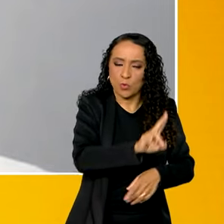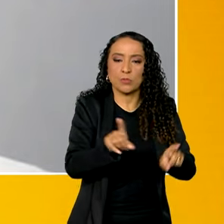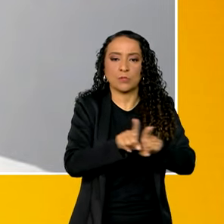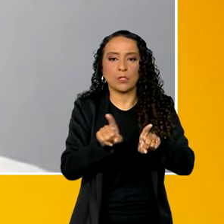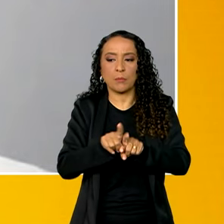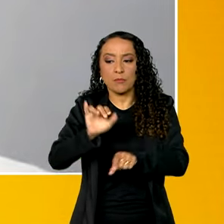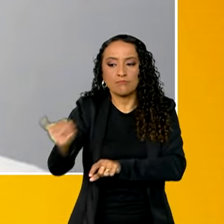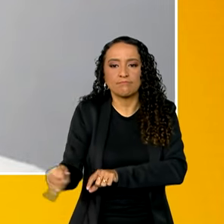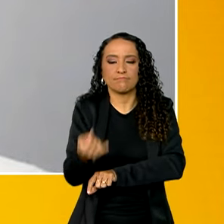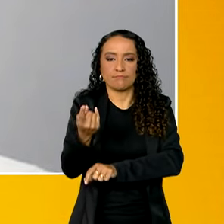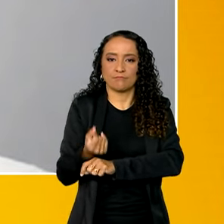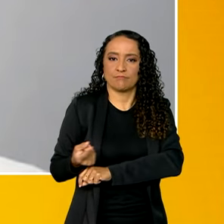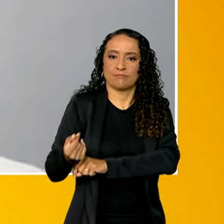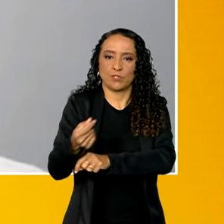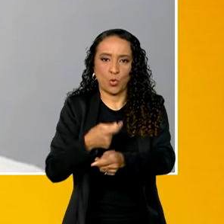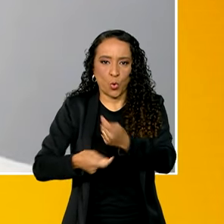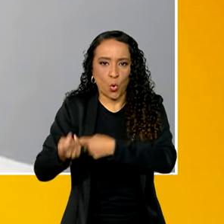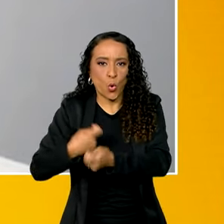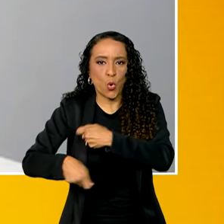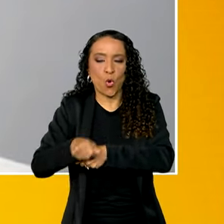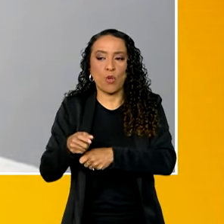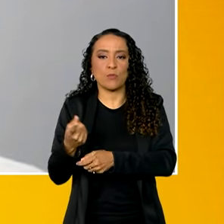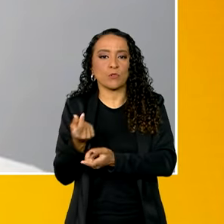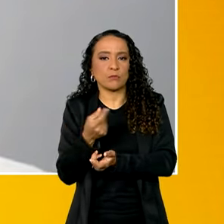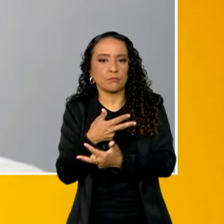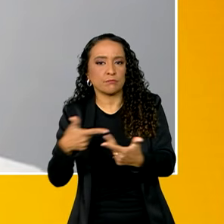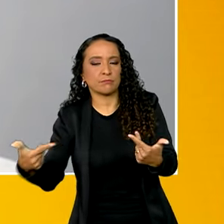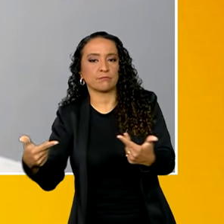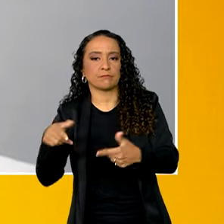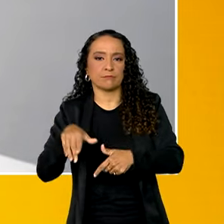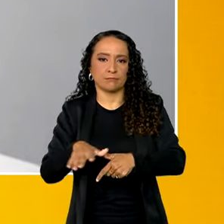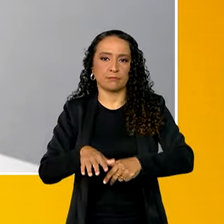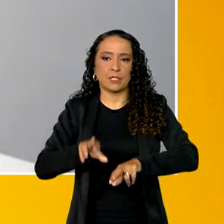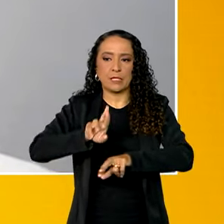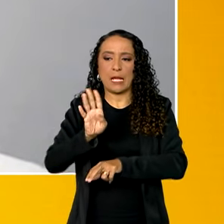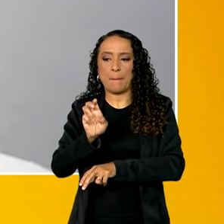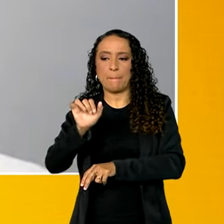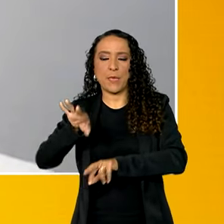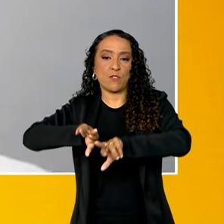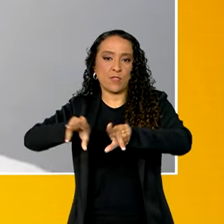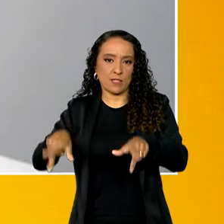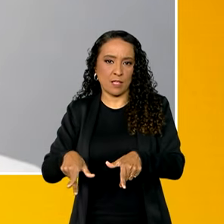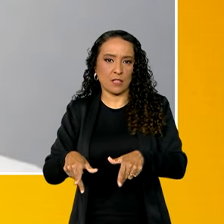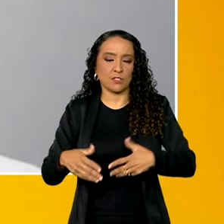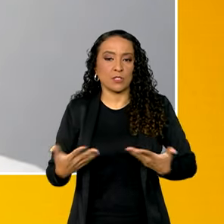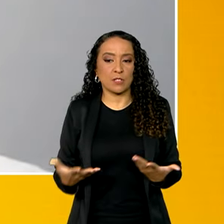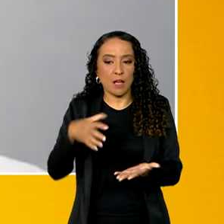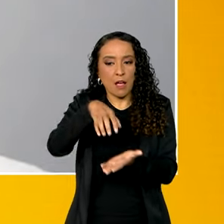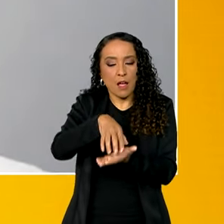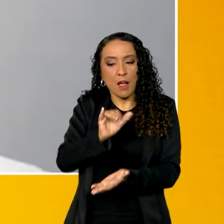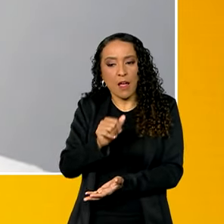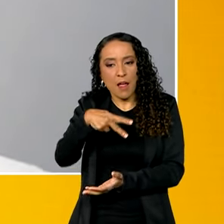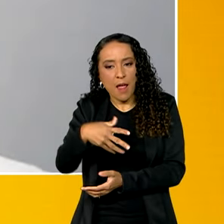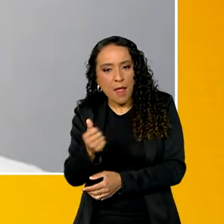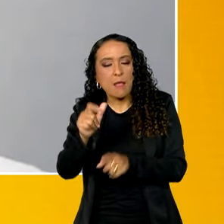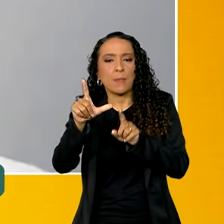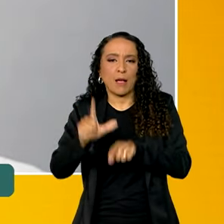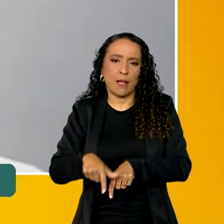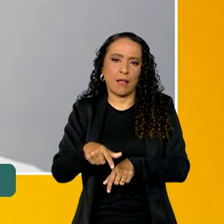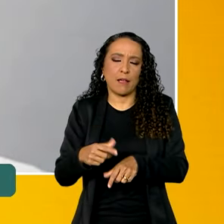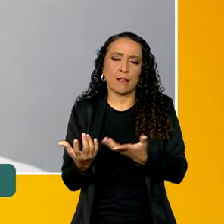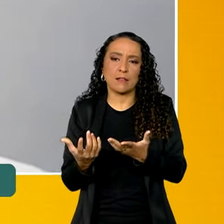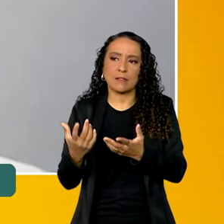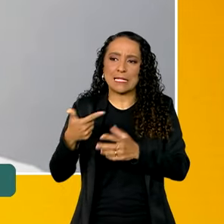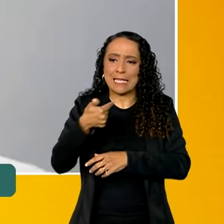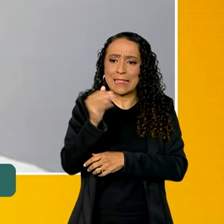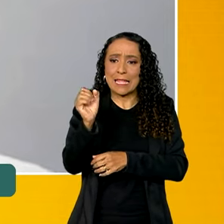o aproveitamento econômico dos recursos oriundos da biodiversidade. E o IPA é uma instituição de destaque há 70 anos,